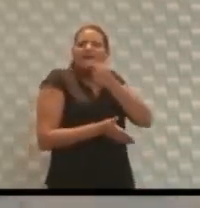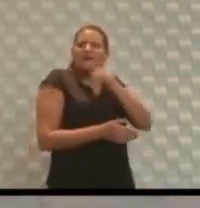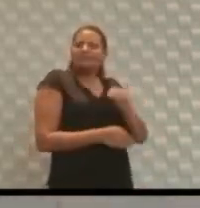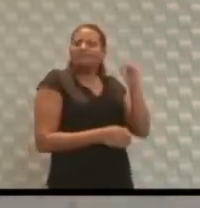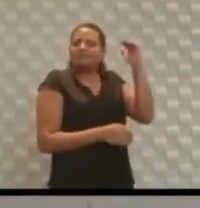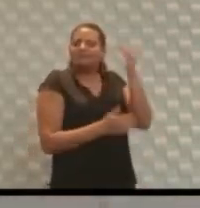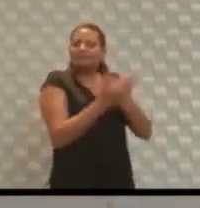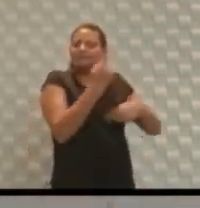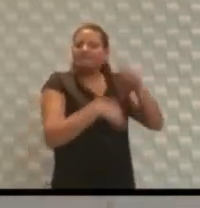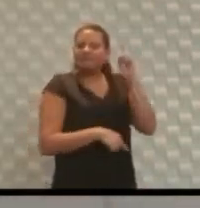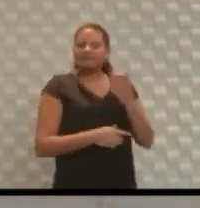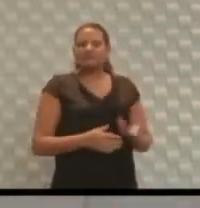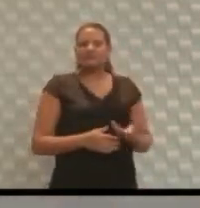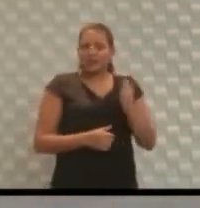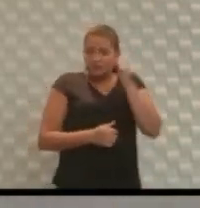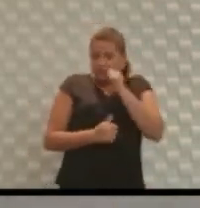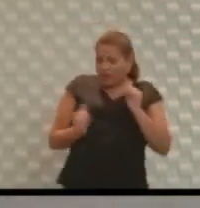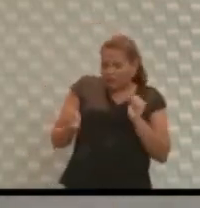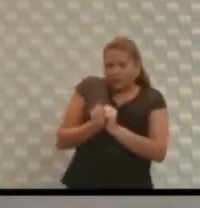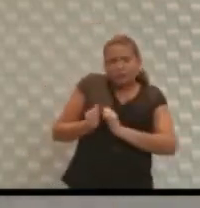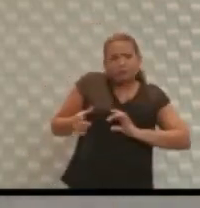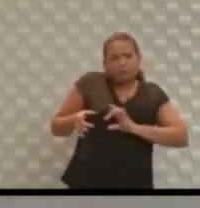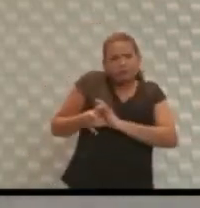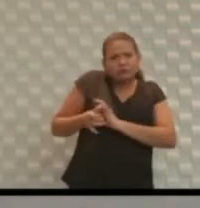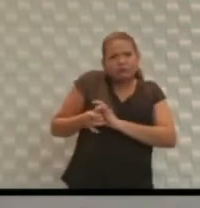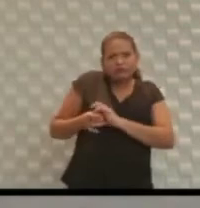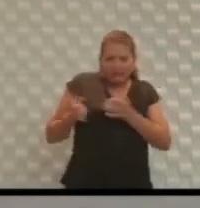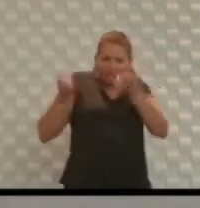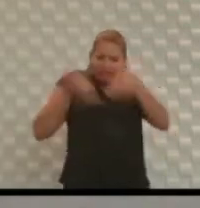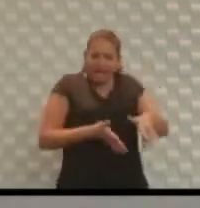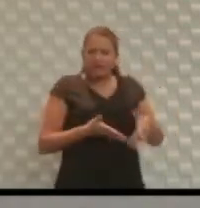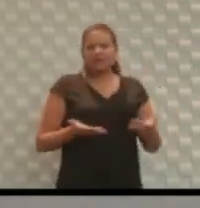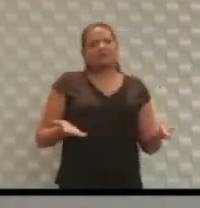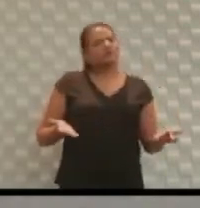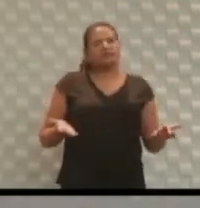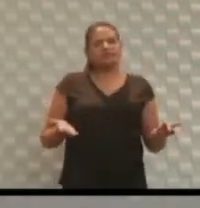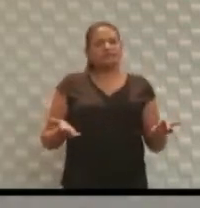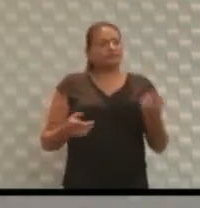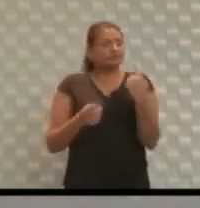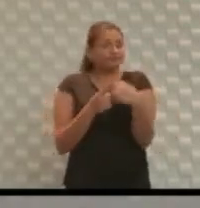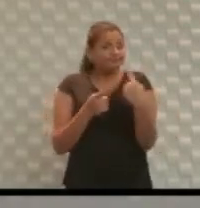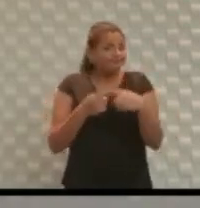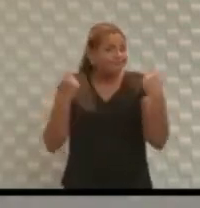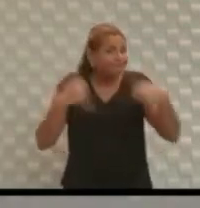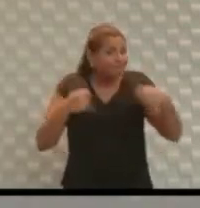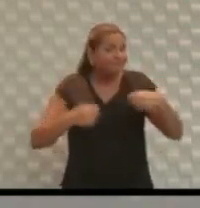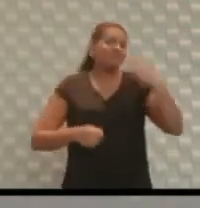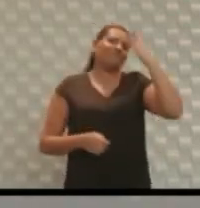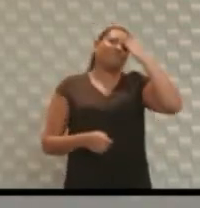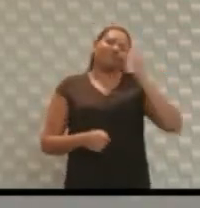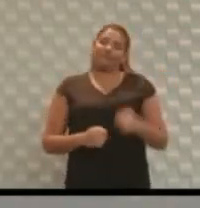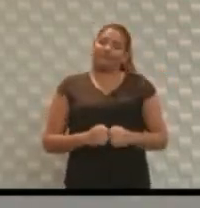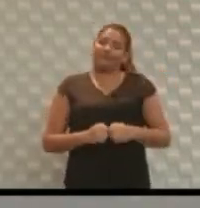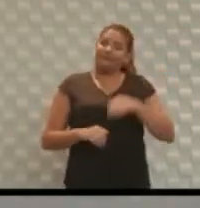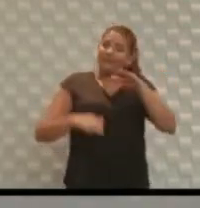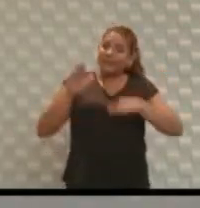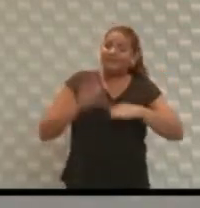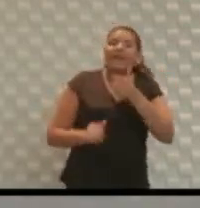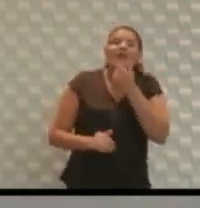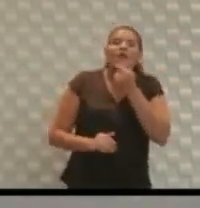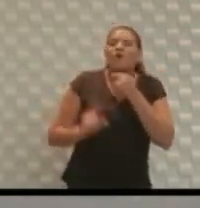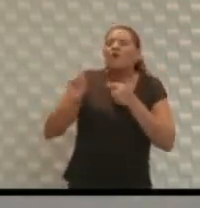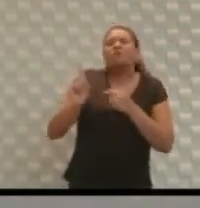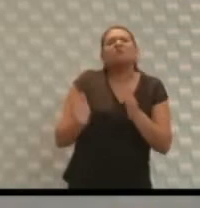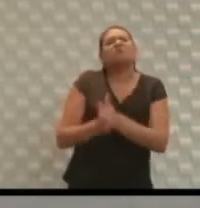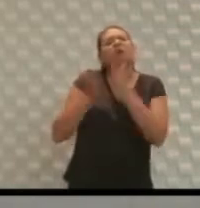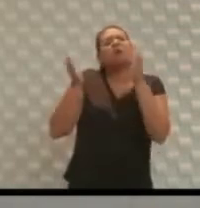da mocidade, aquela que casou com você quando você era jovem, que você não tinha nada, uma mão na frente e outra atrás, vocês vão conquistando